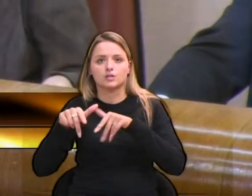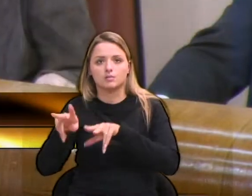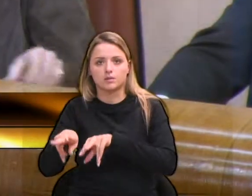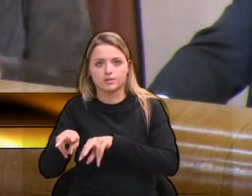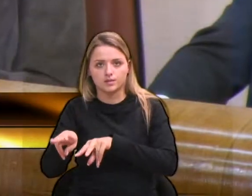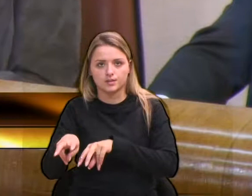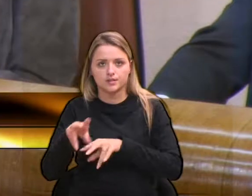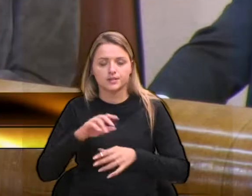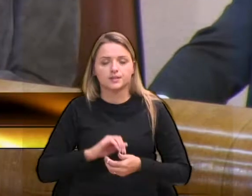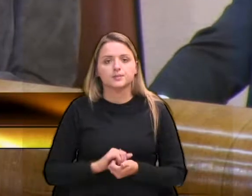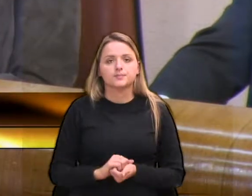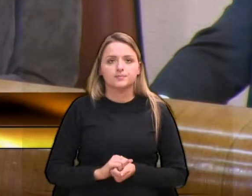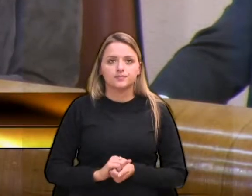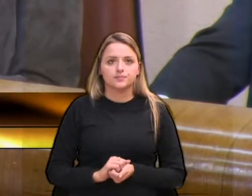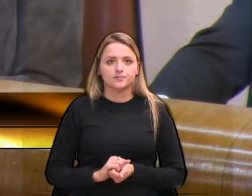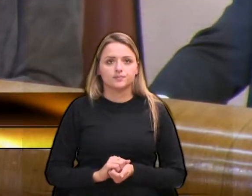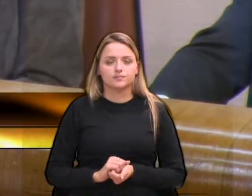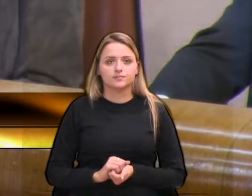Rurais.